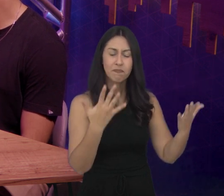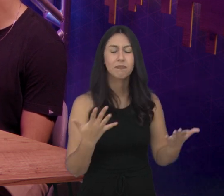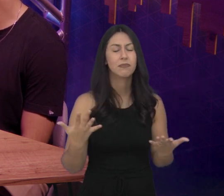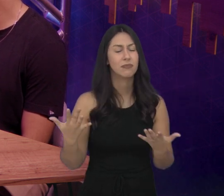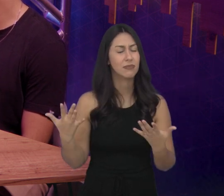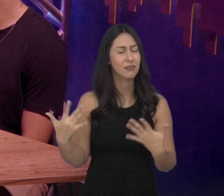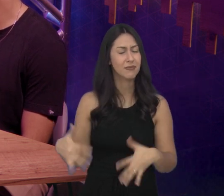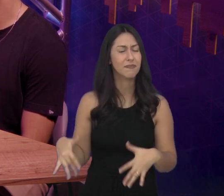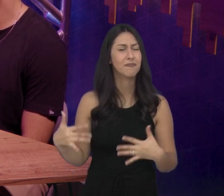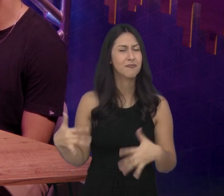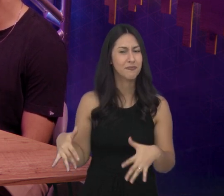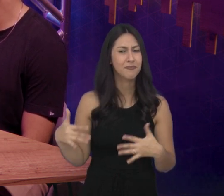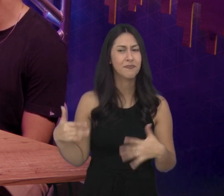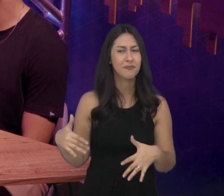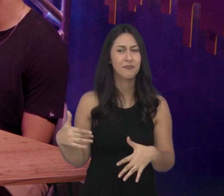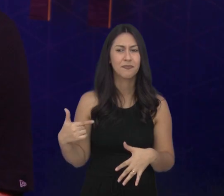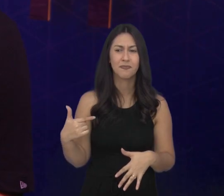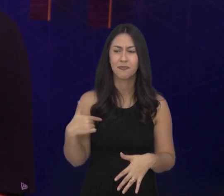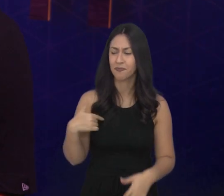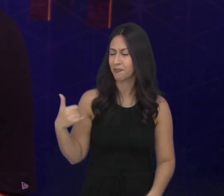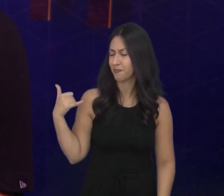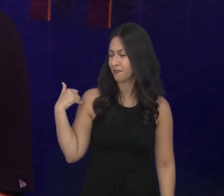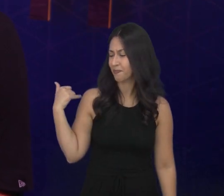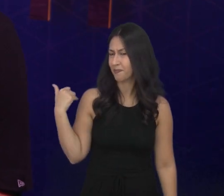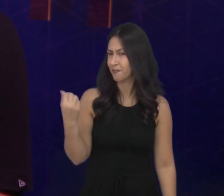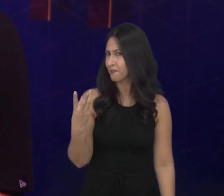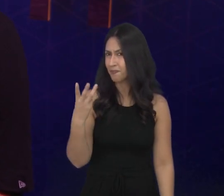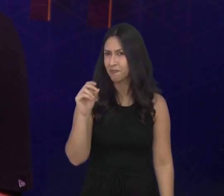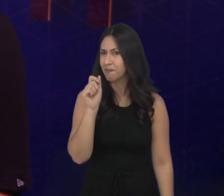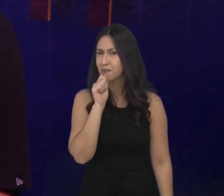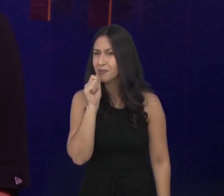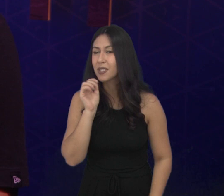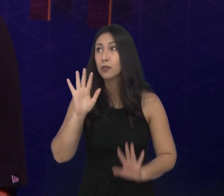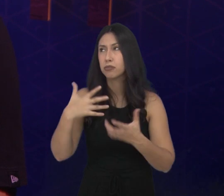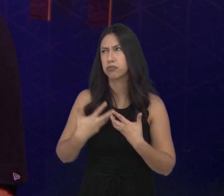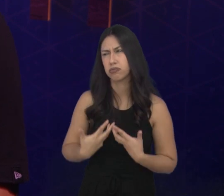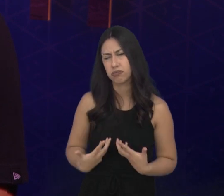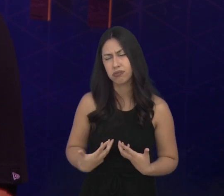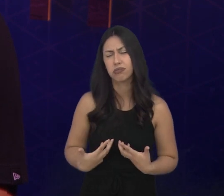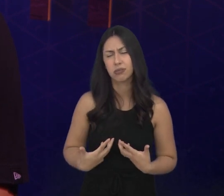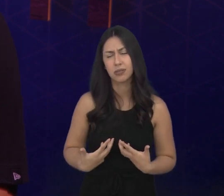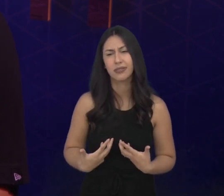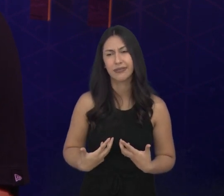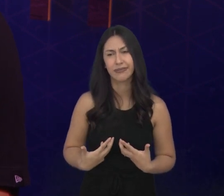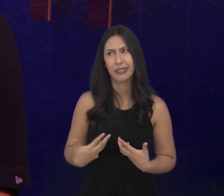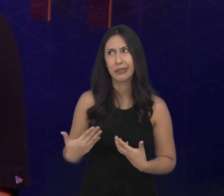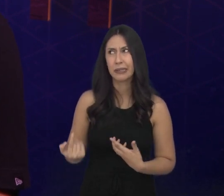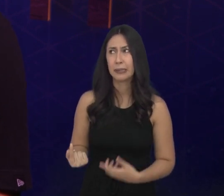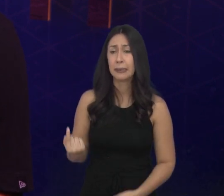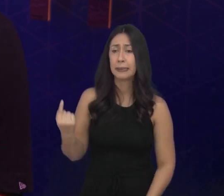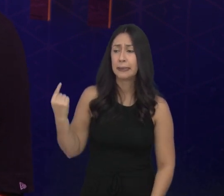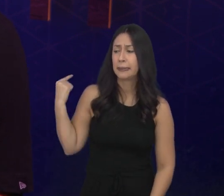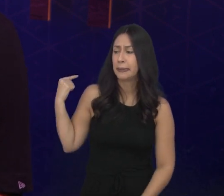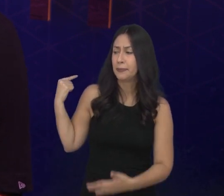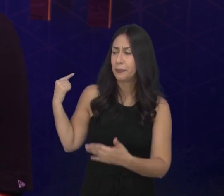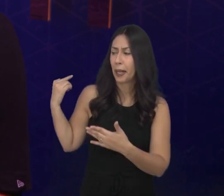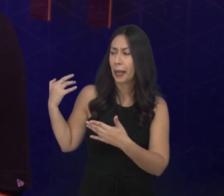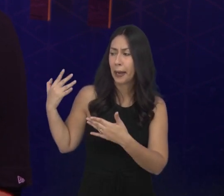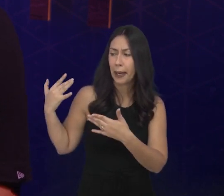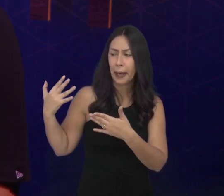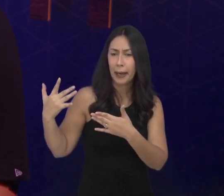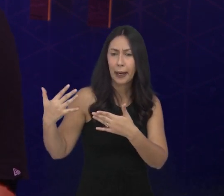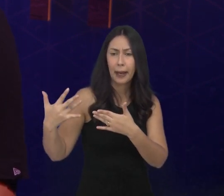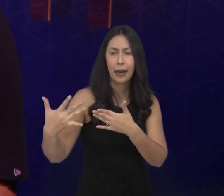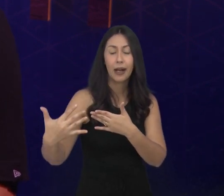Caraca, isso aí começou antes dos 30 pra mim já, Vic. Minha crise dos 30 vem se prolongando